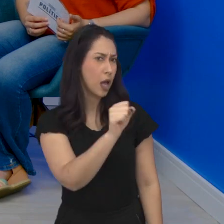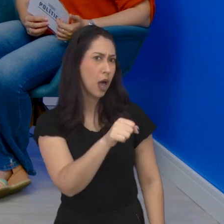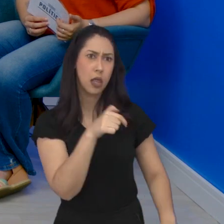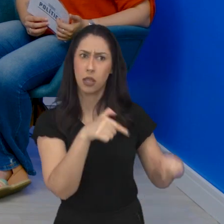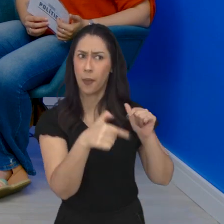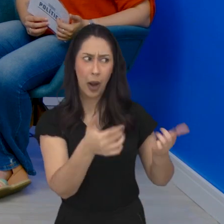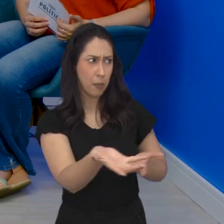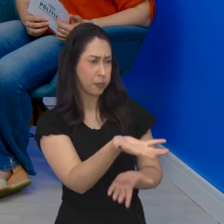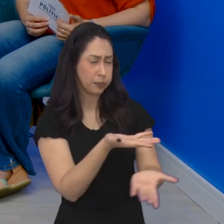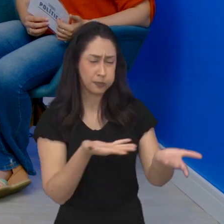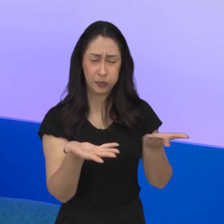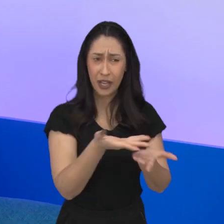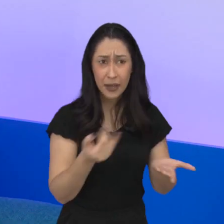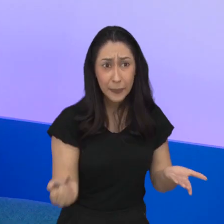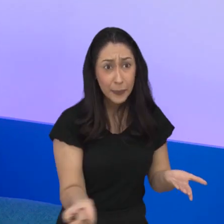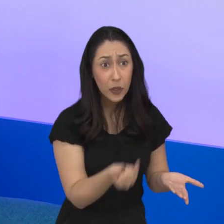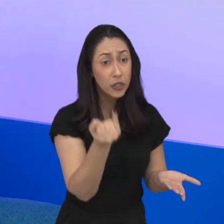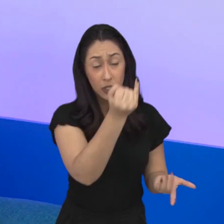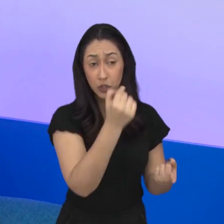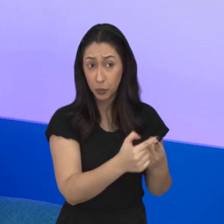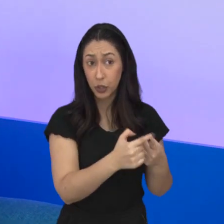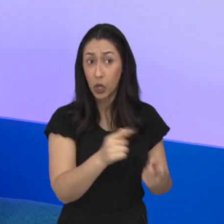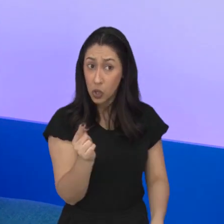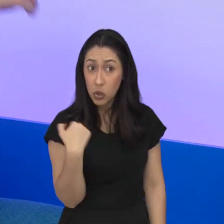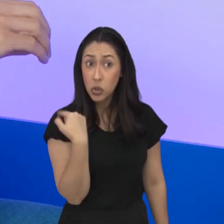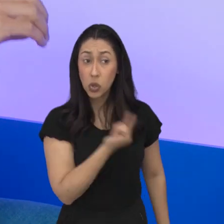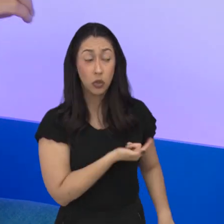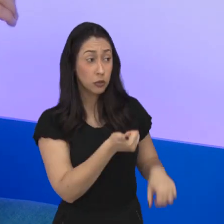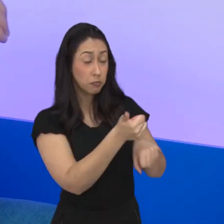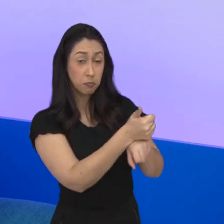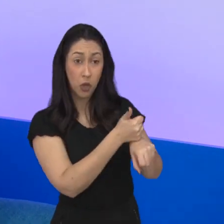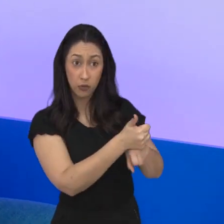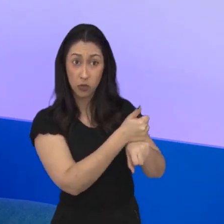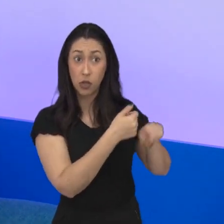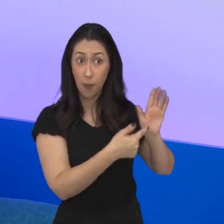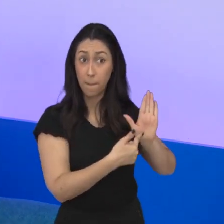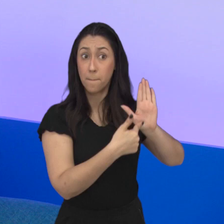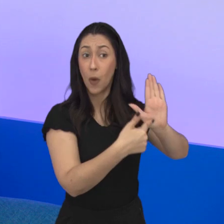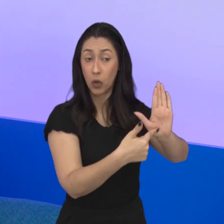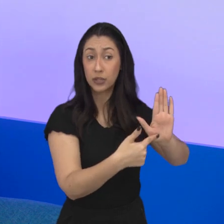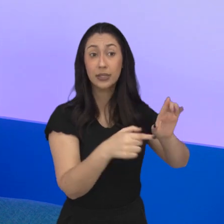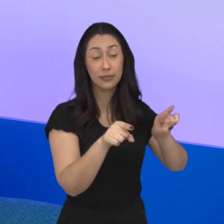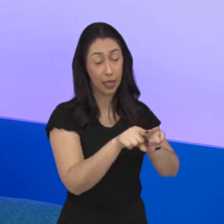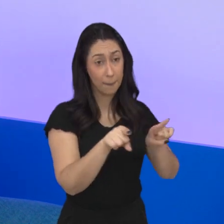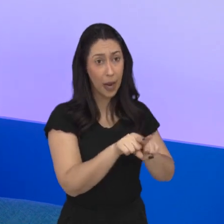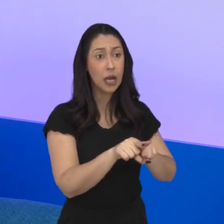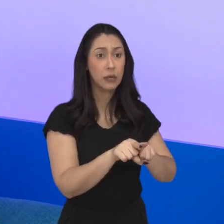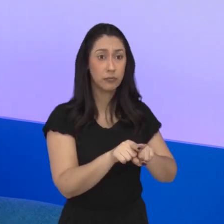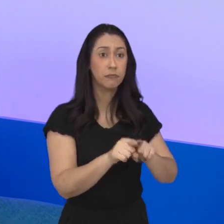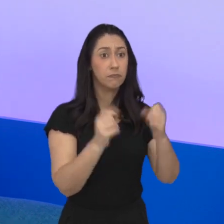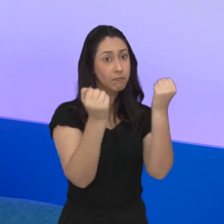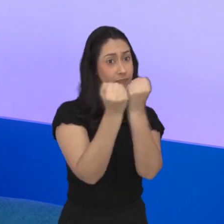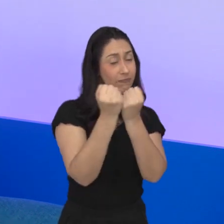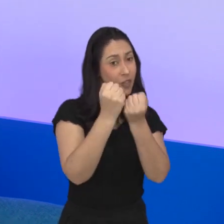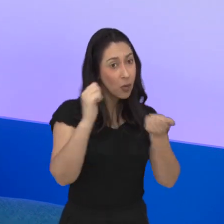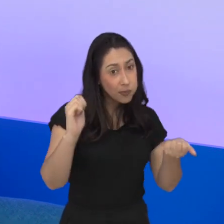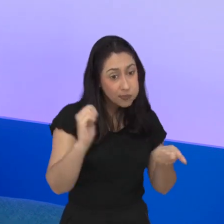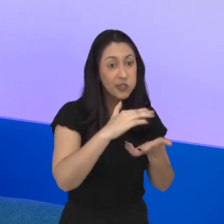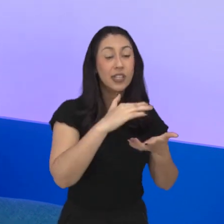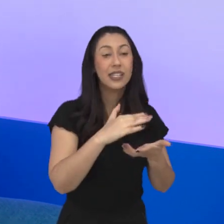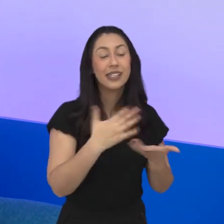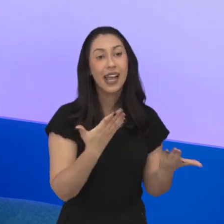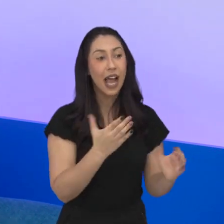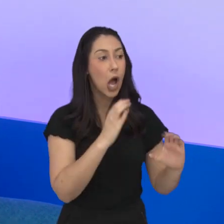esse trabalho em conjunto ele é fundamental, porque não somente nós, lá na sala de monitoramento, aponta que a Defesa Civil, que trabalha diretamente com a